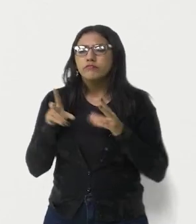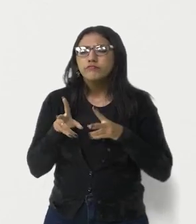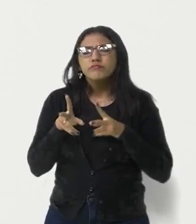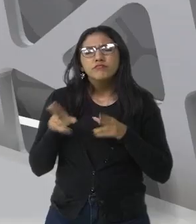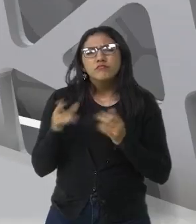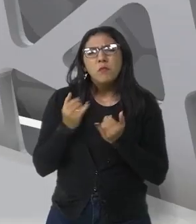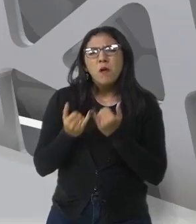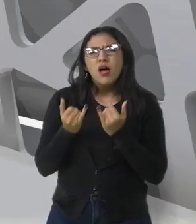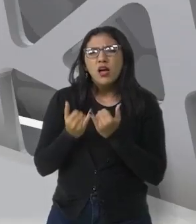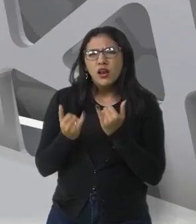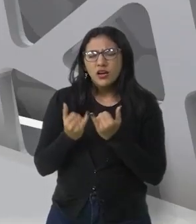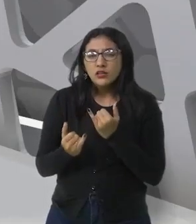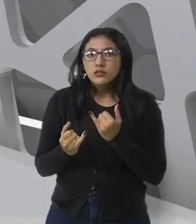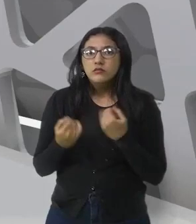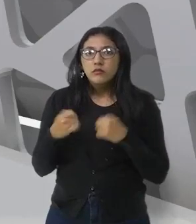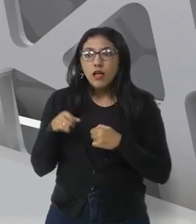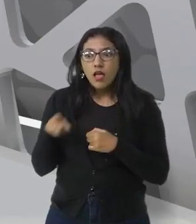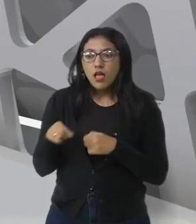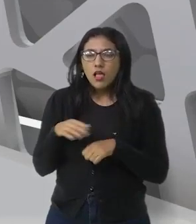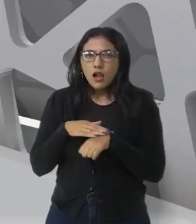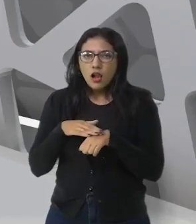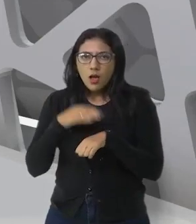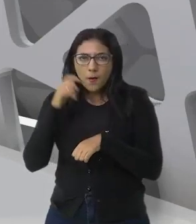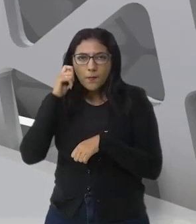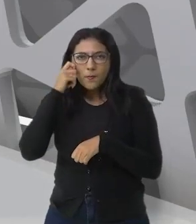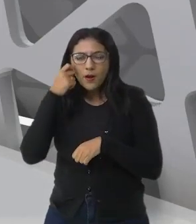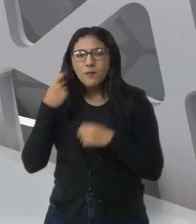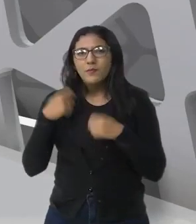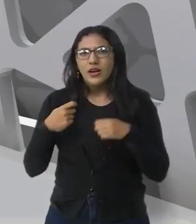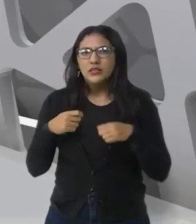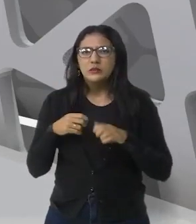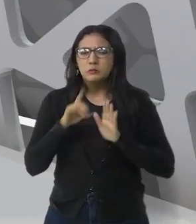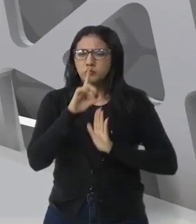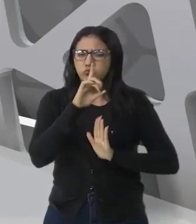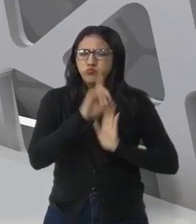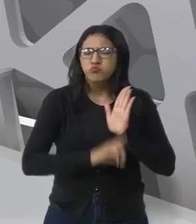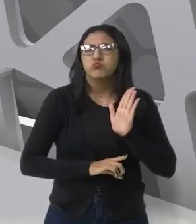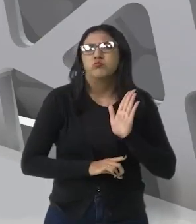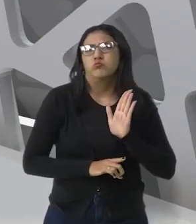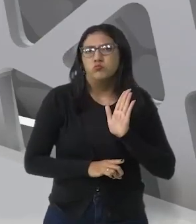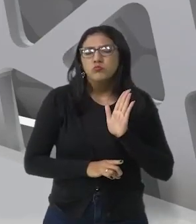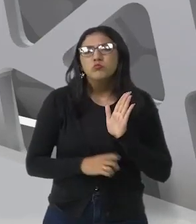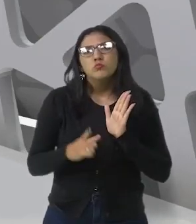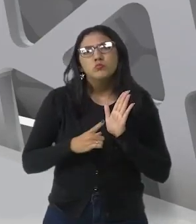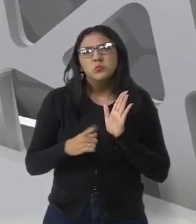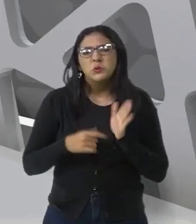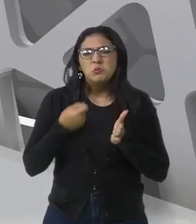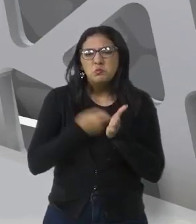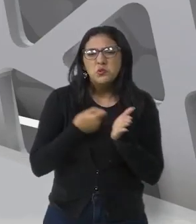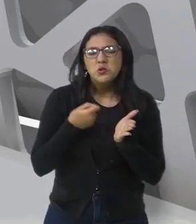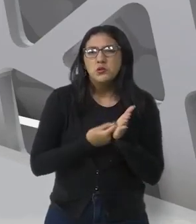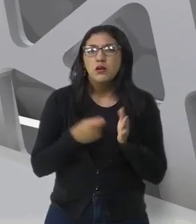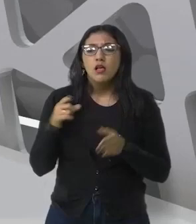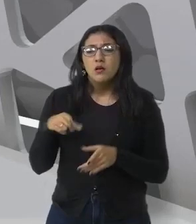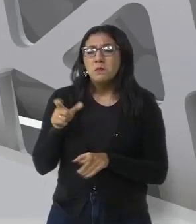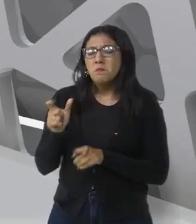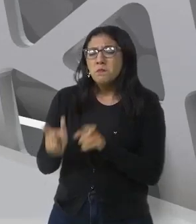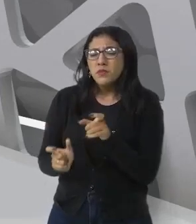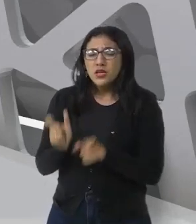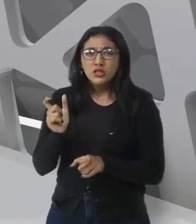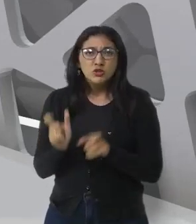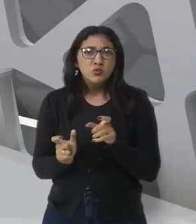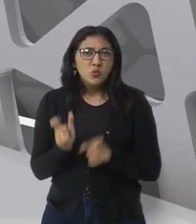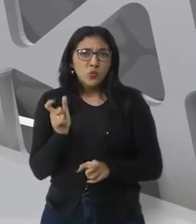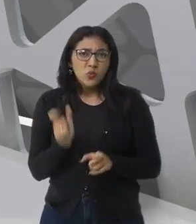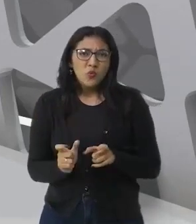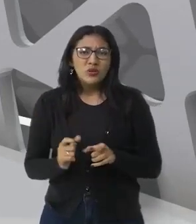comunidades indígenas, também buscam ter os seus direitos garantidos, porque são pessoas que foram